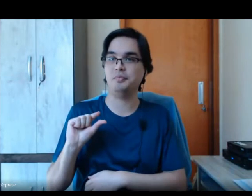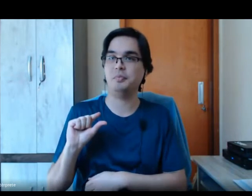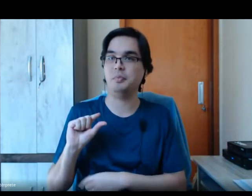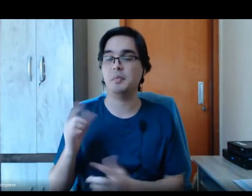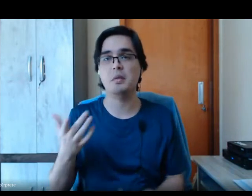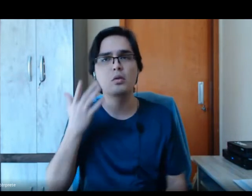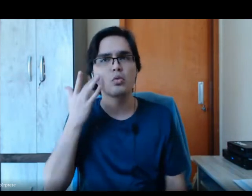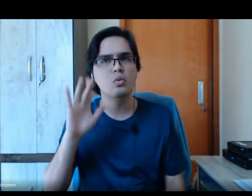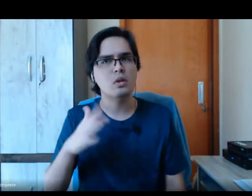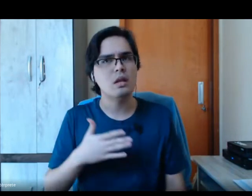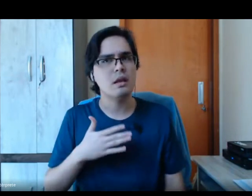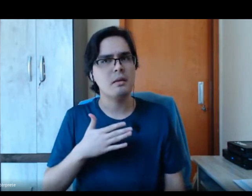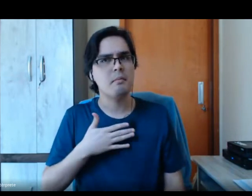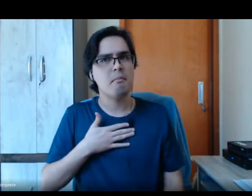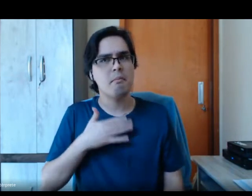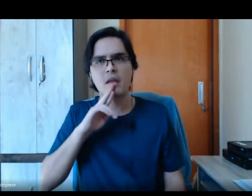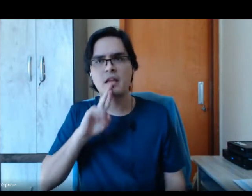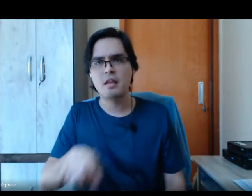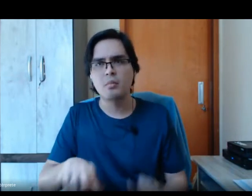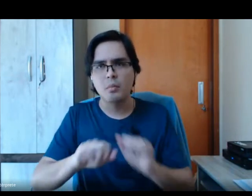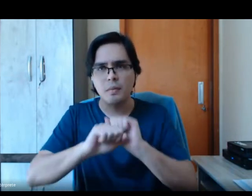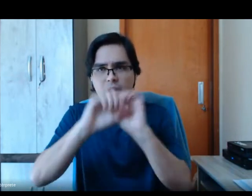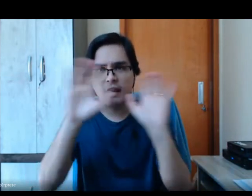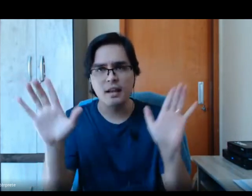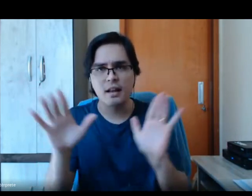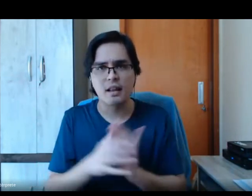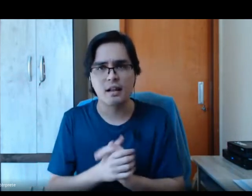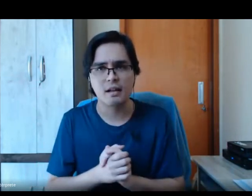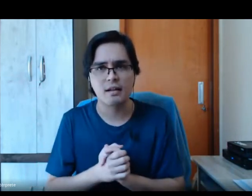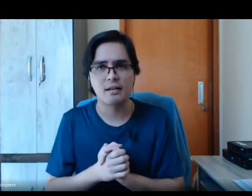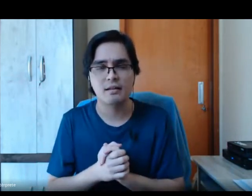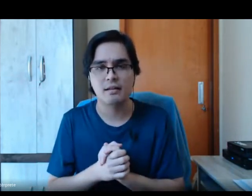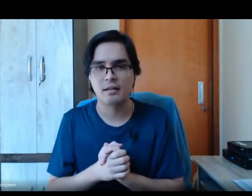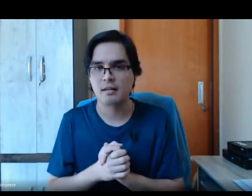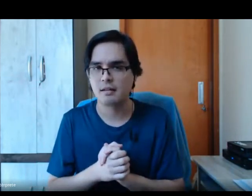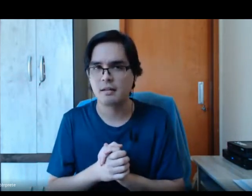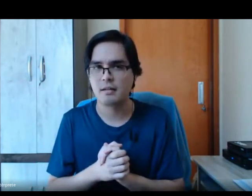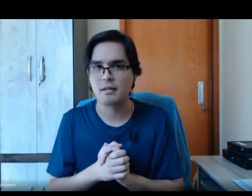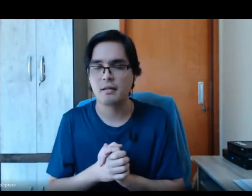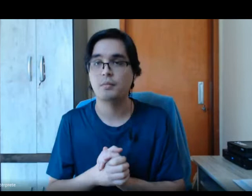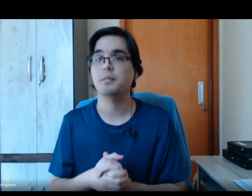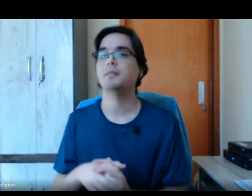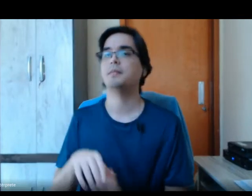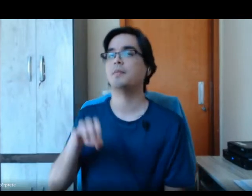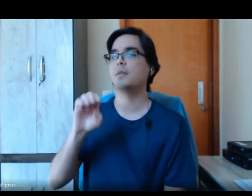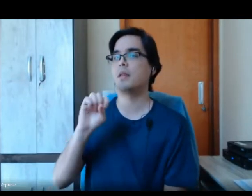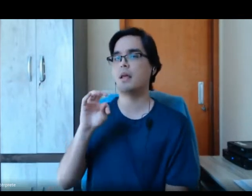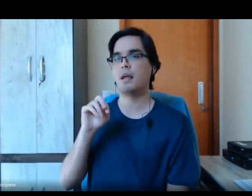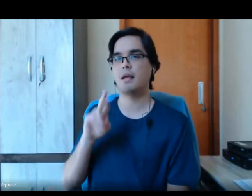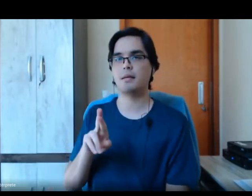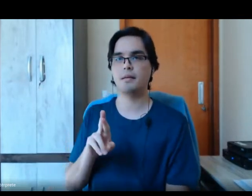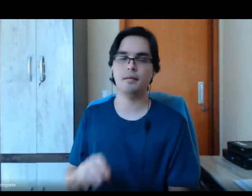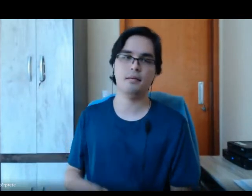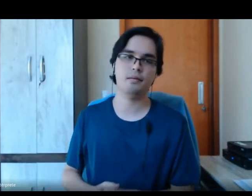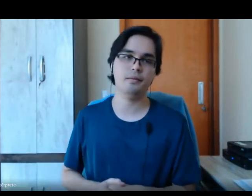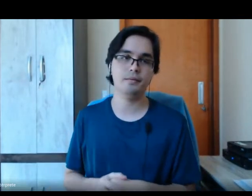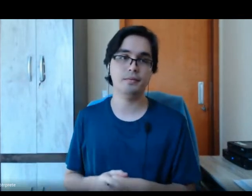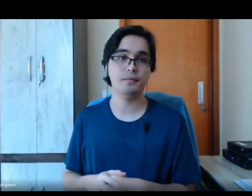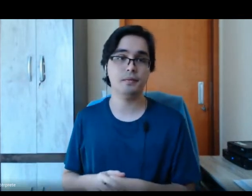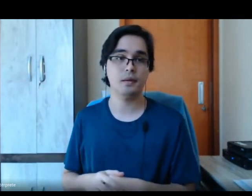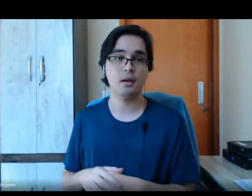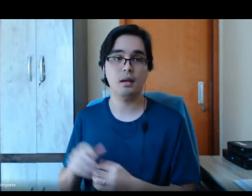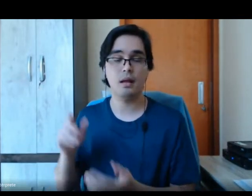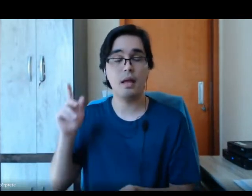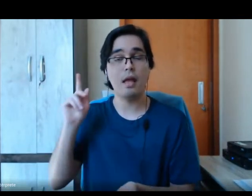todo contemplaria 16 horas, né? E aí eu faria uma atividade no final, por exemplo, dessas da